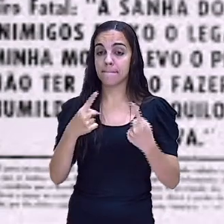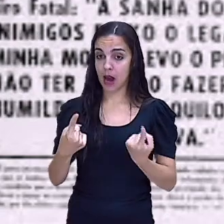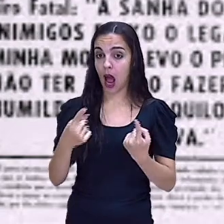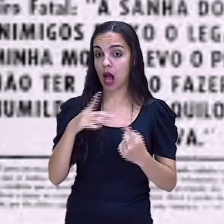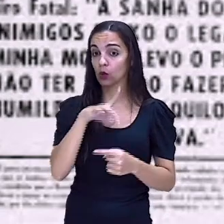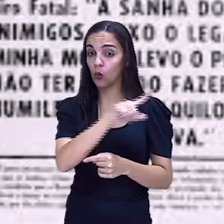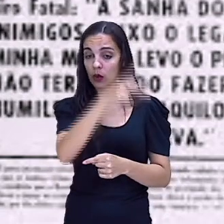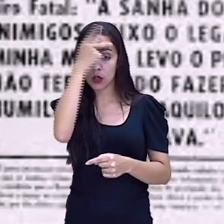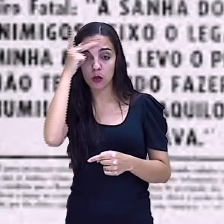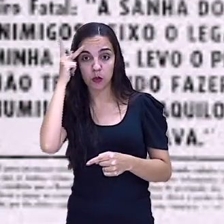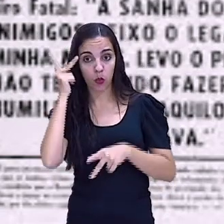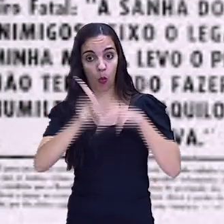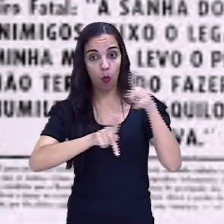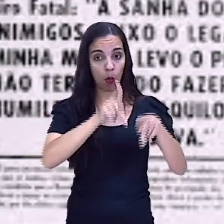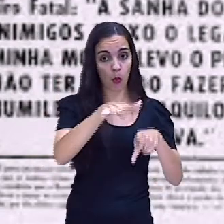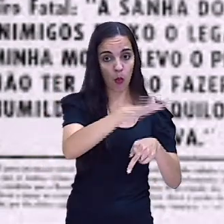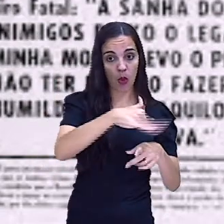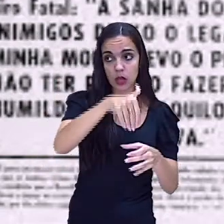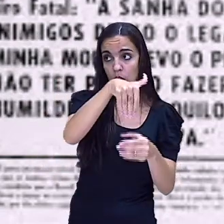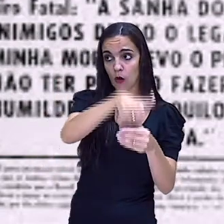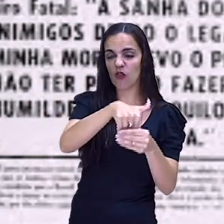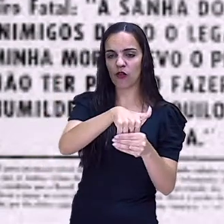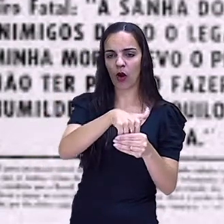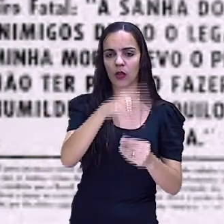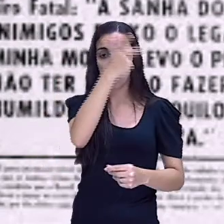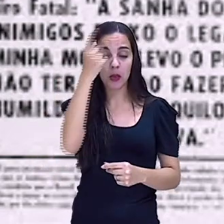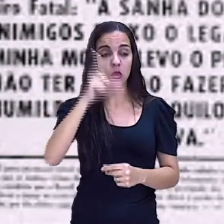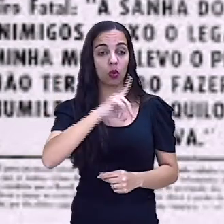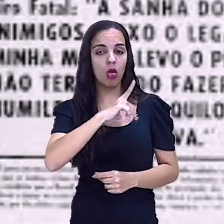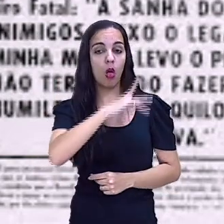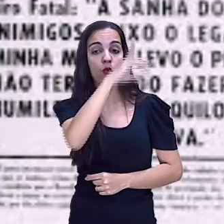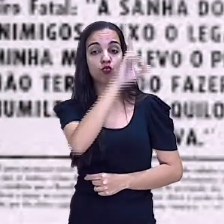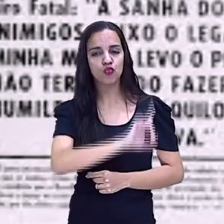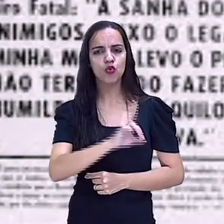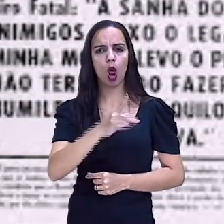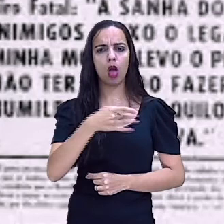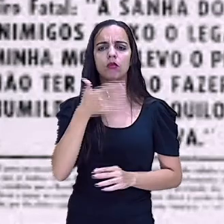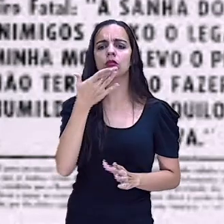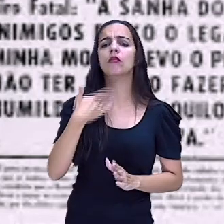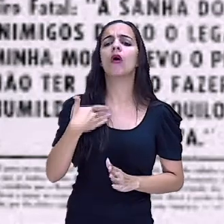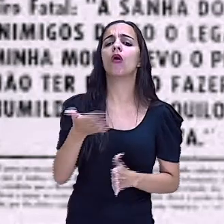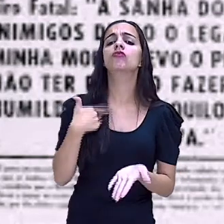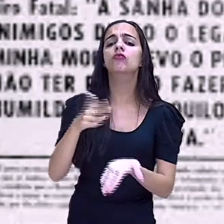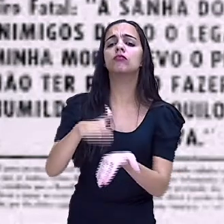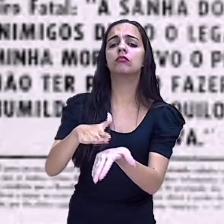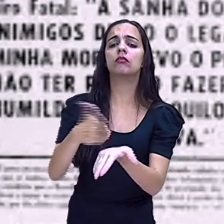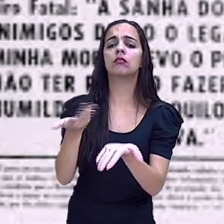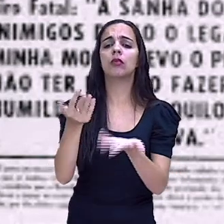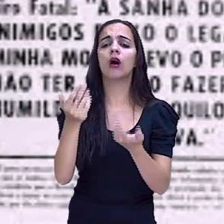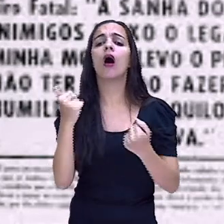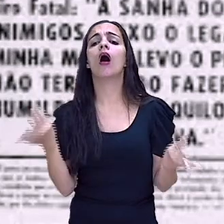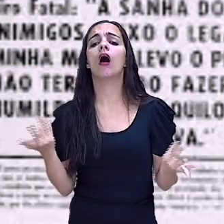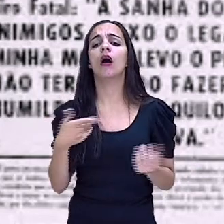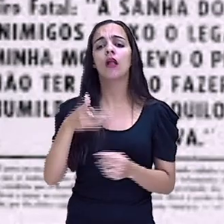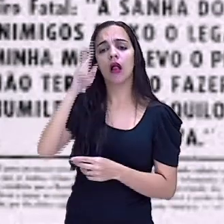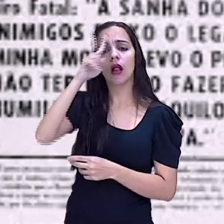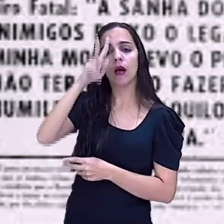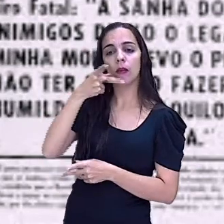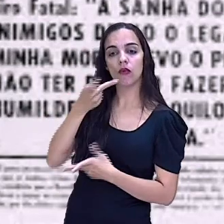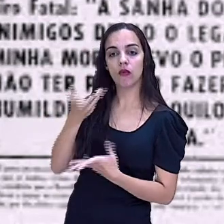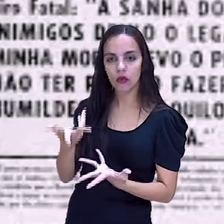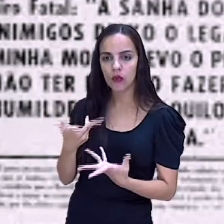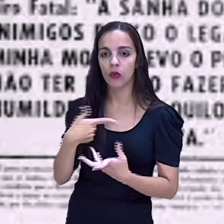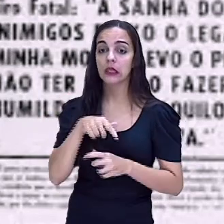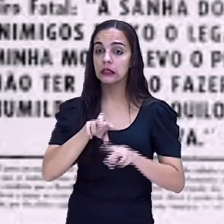delega uma função a outra pessoa. Mas esse delegar não exclui